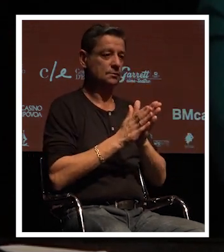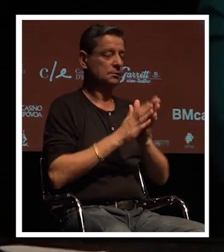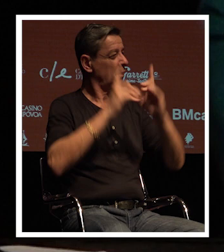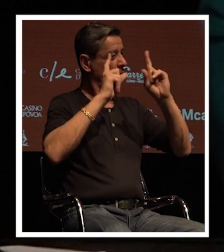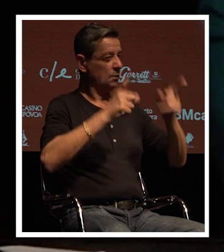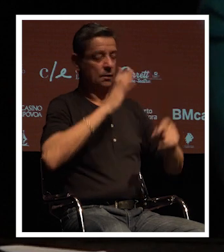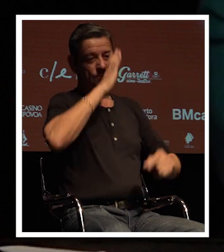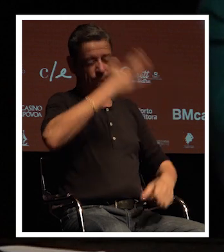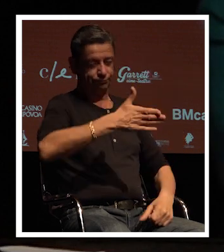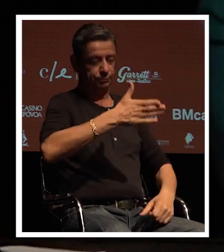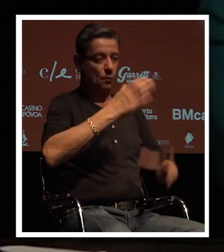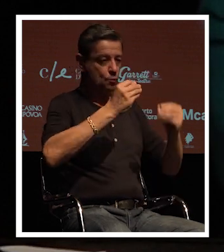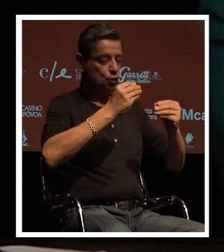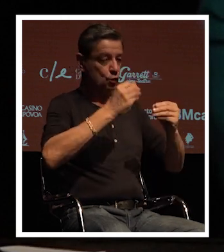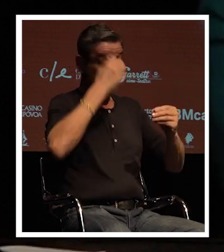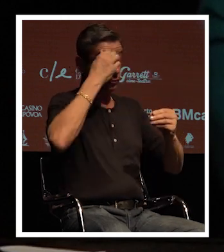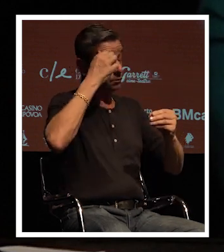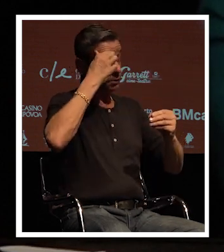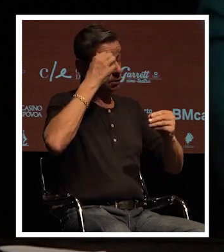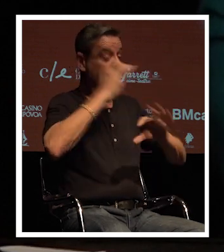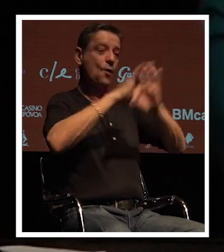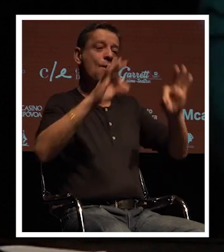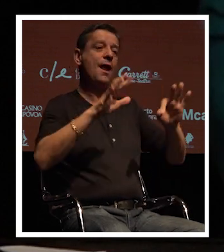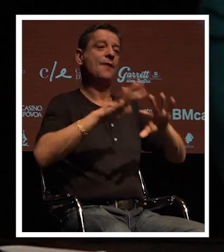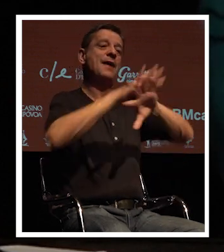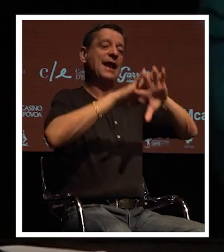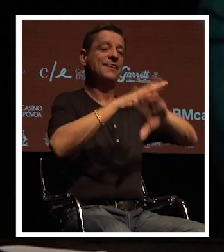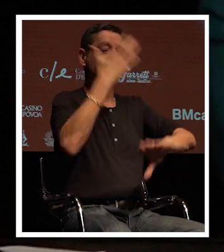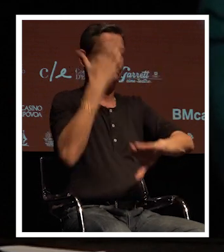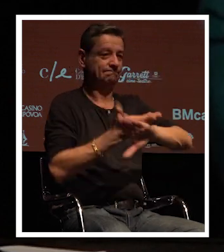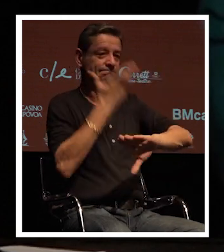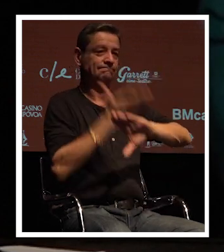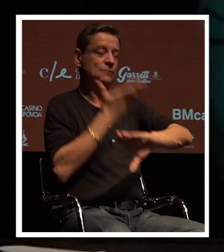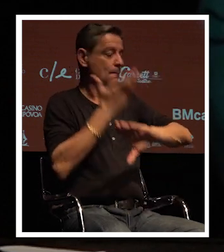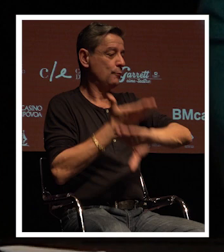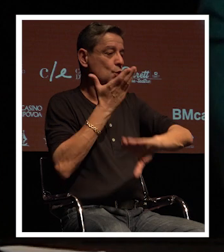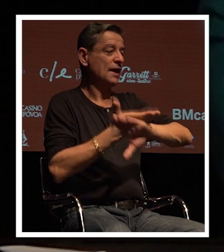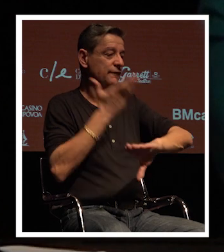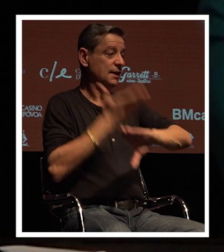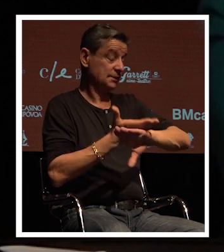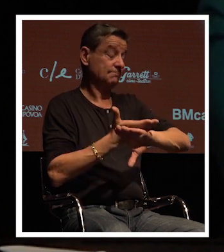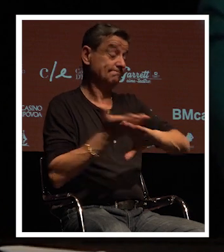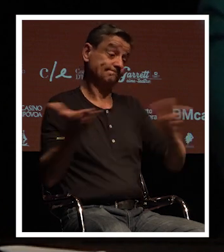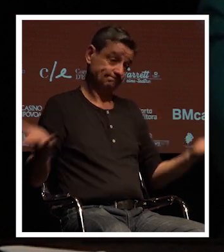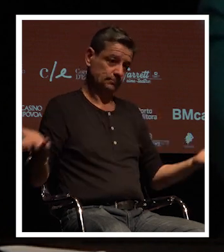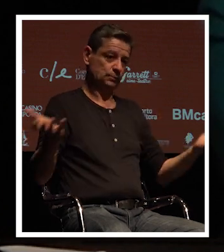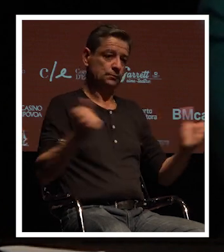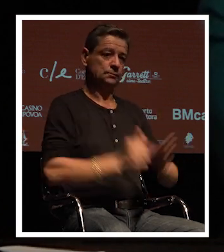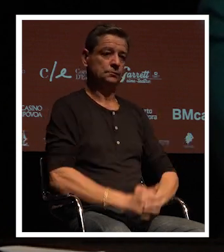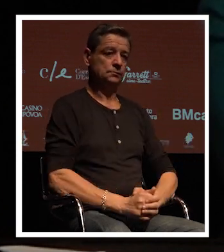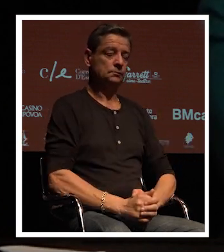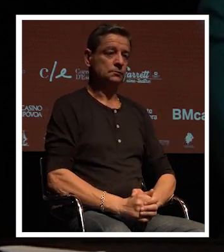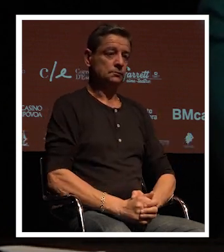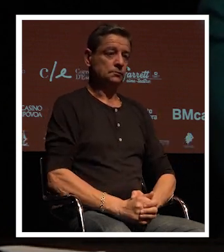cholan diz isso e muito bem de uma maneira verdadeiramente pornográfica a pornografia é ausência de mistério não é